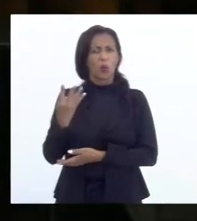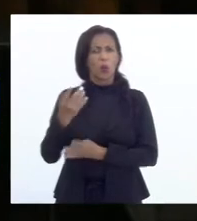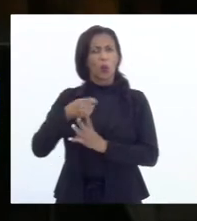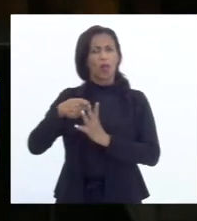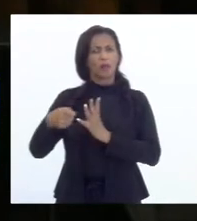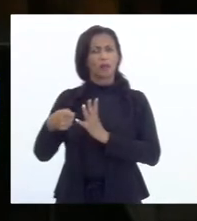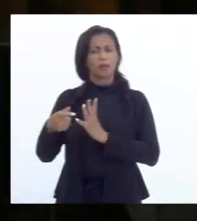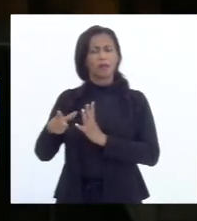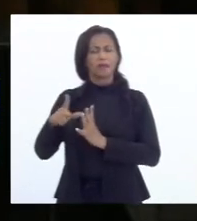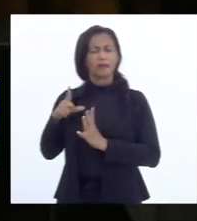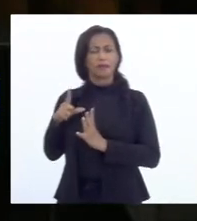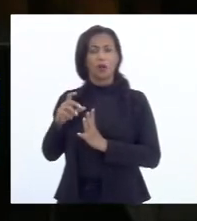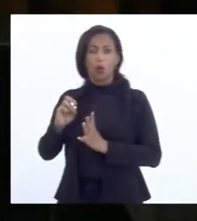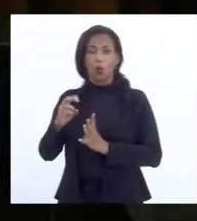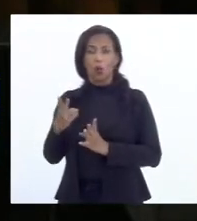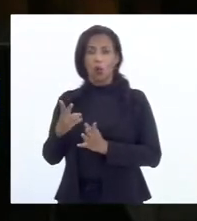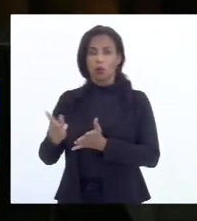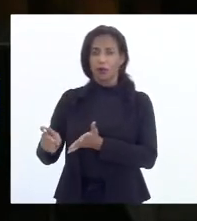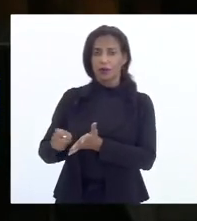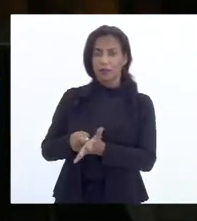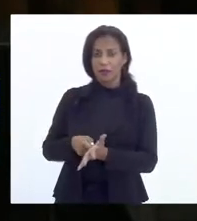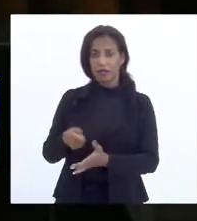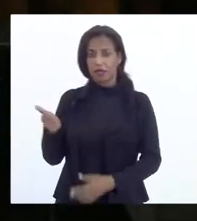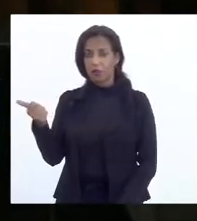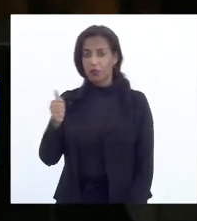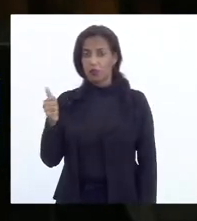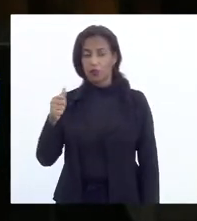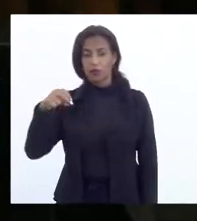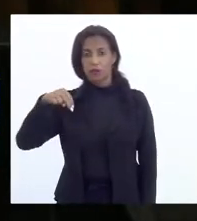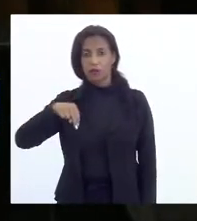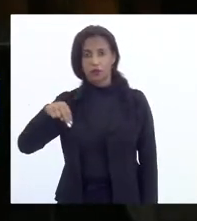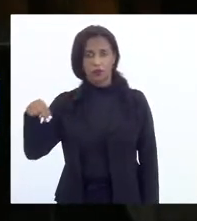4 meses. Ou se assinarem em 11 de novembro,